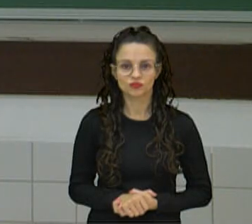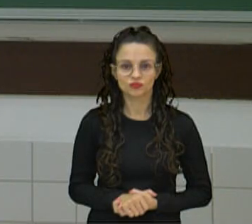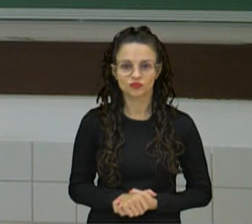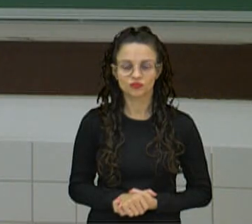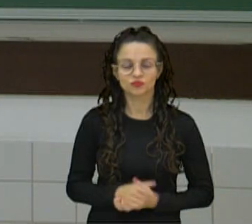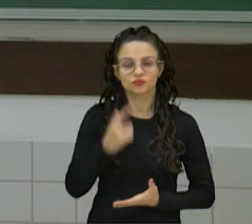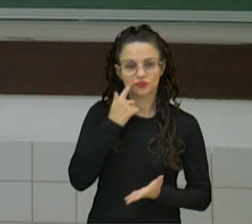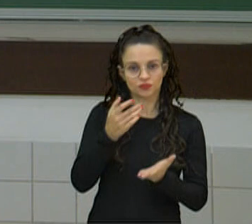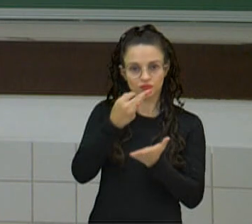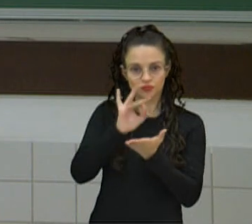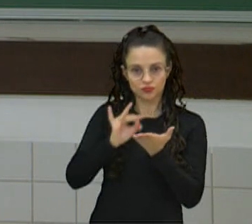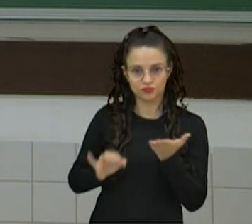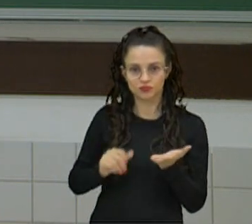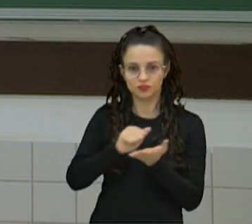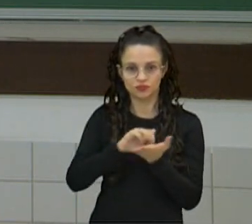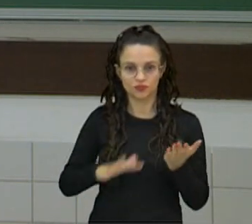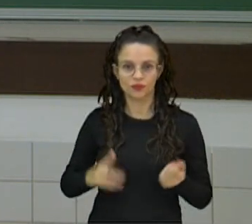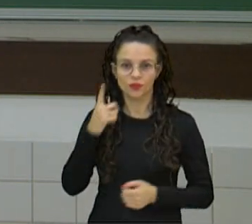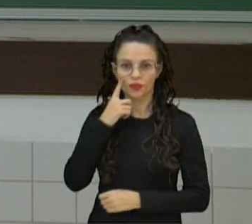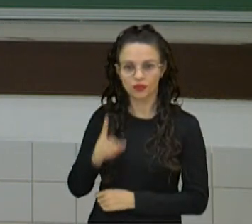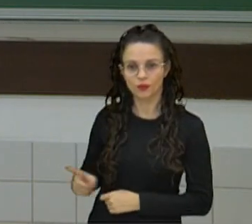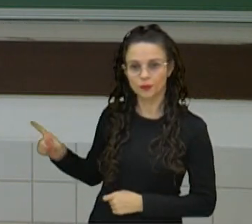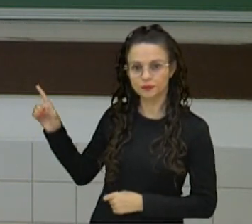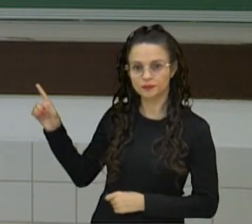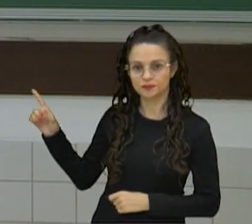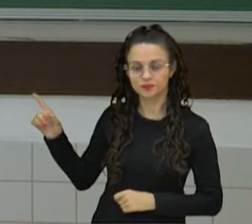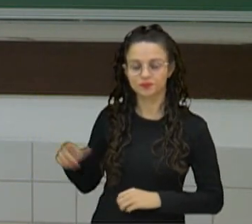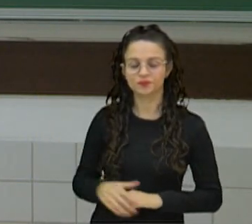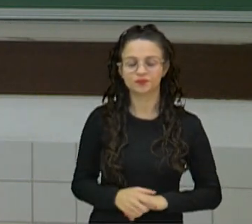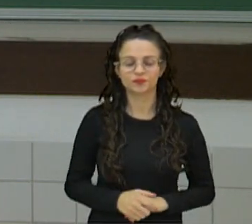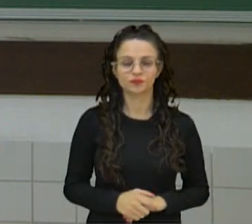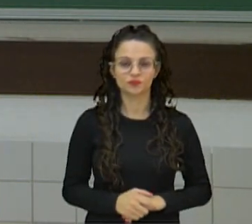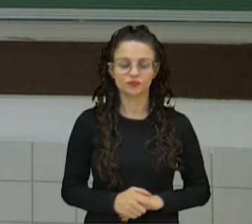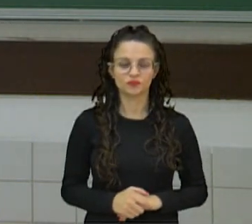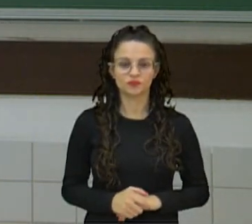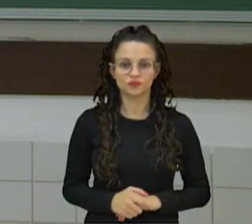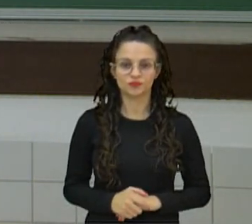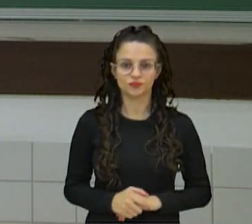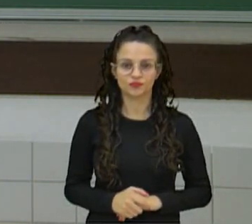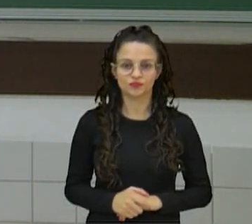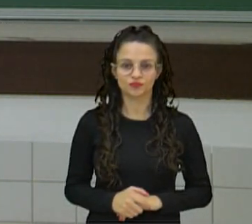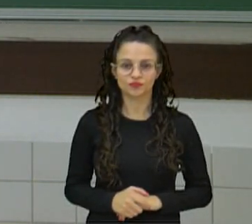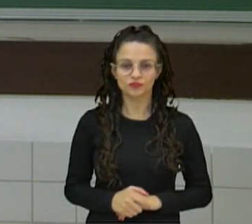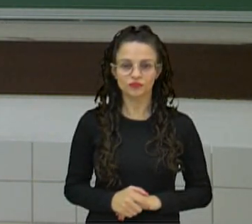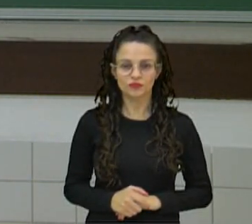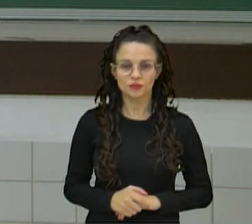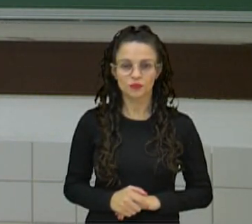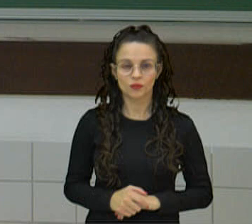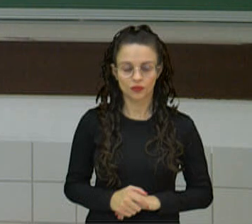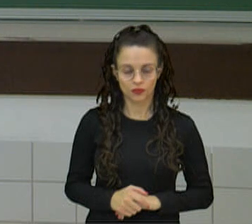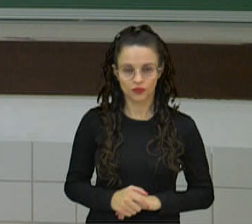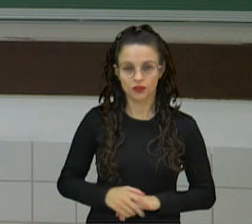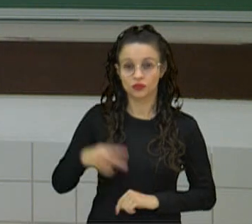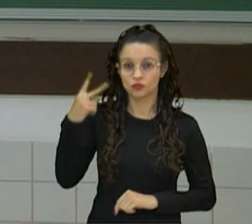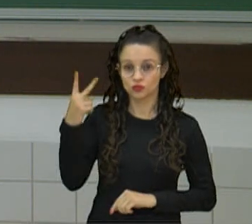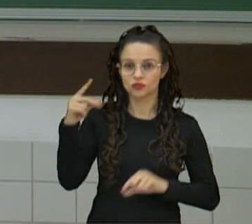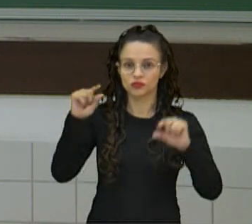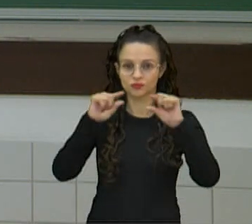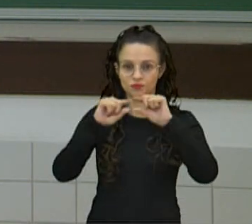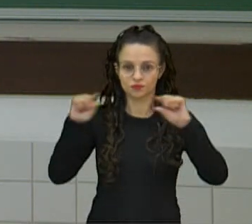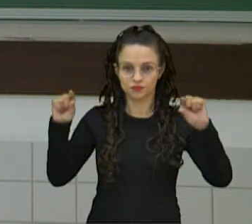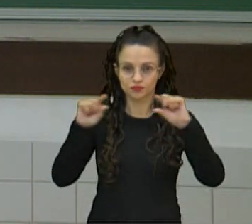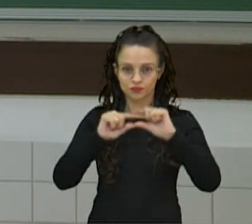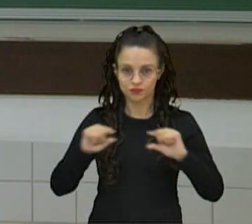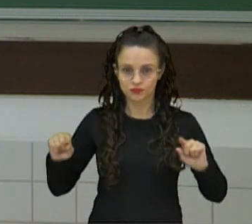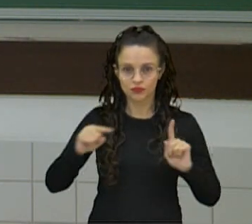Vamos corrigir o exercício lá no quadro. Olha só, tenho duas equações termoquímicas para